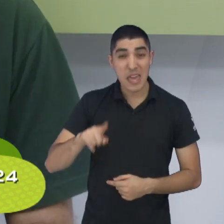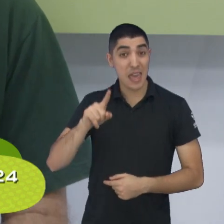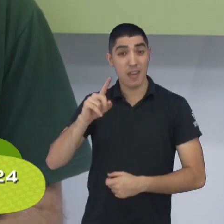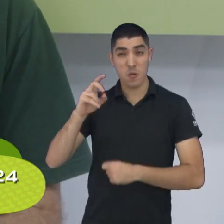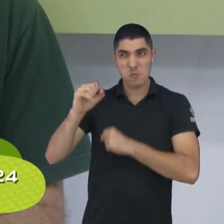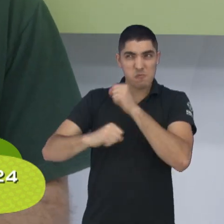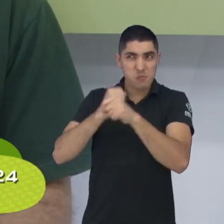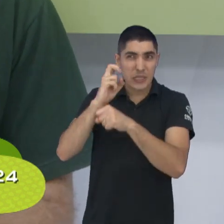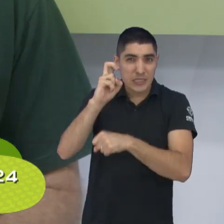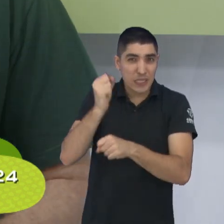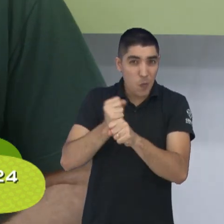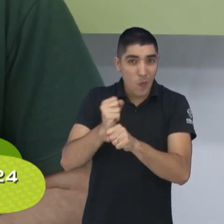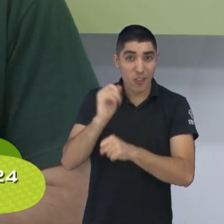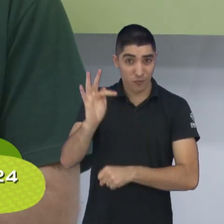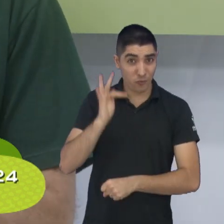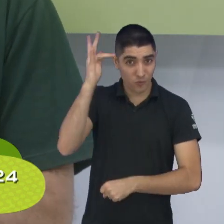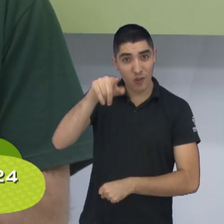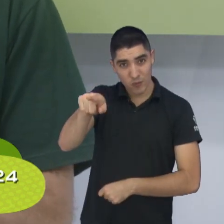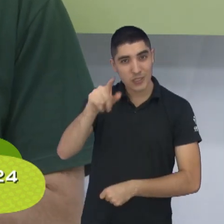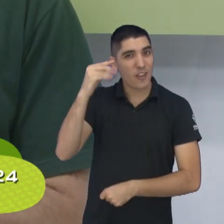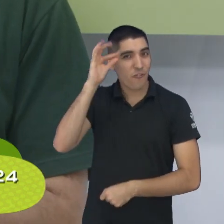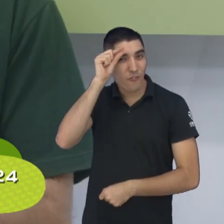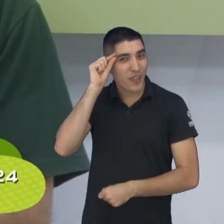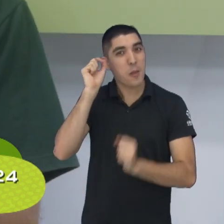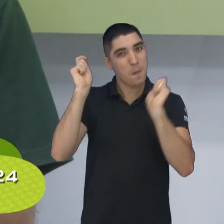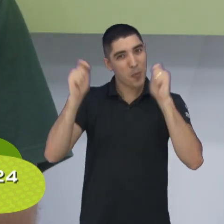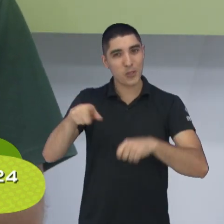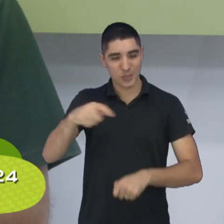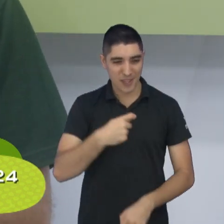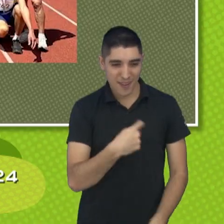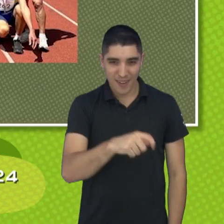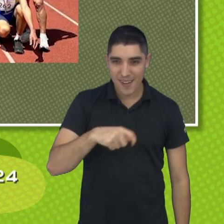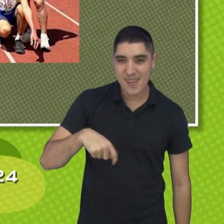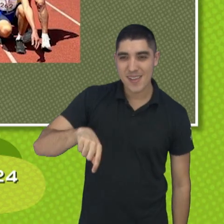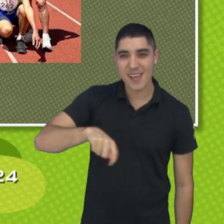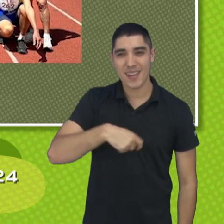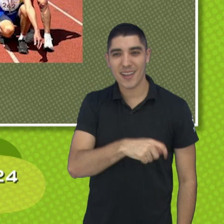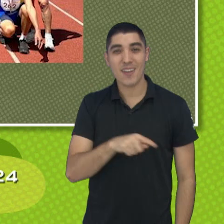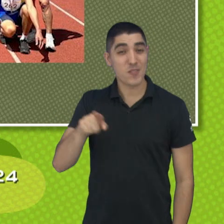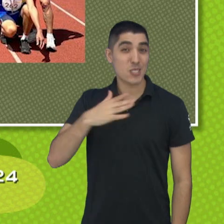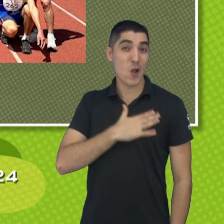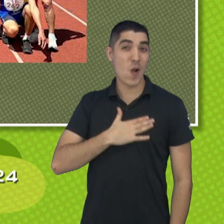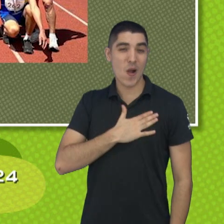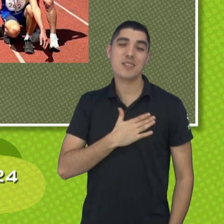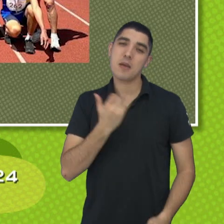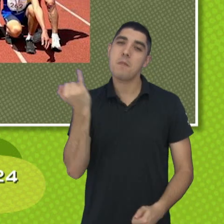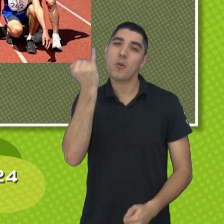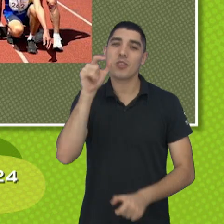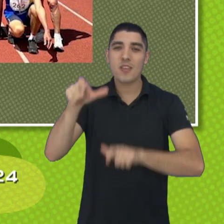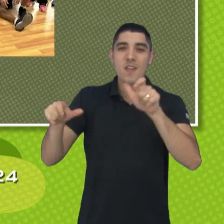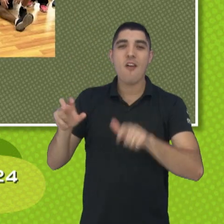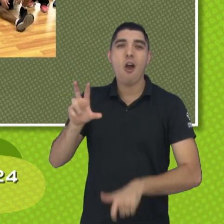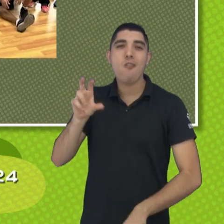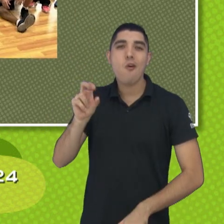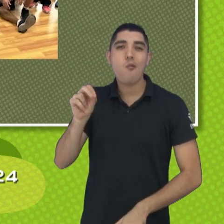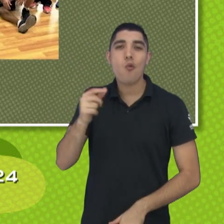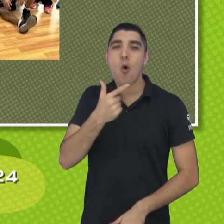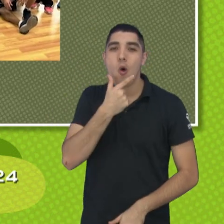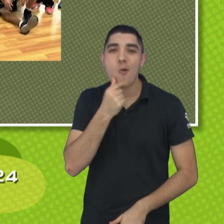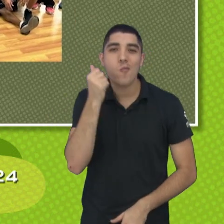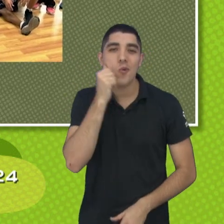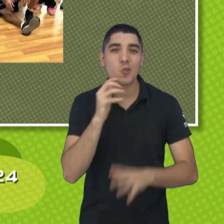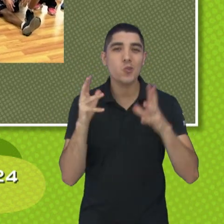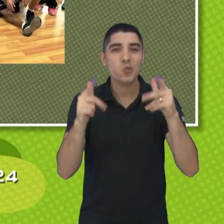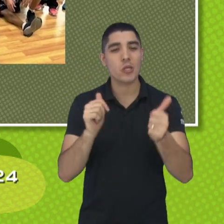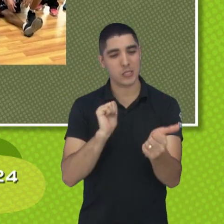já estar apto a fazer a seletiva para o tênis de mesa aí, então muito bacana para os vovôs e para as vovós, né, praticando